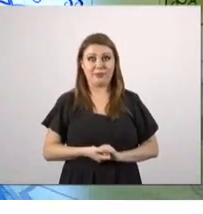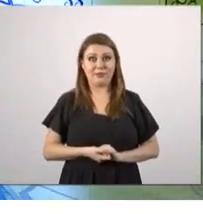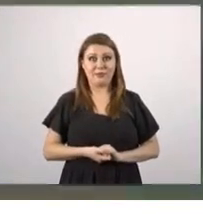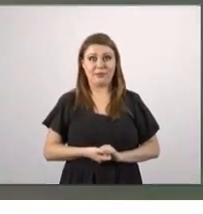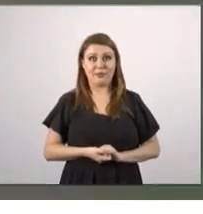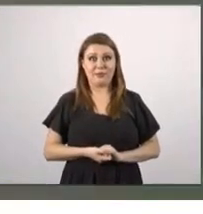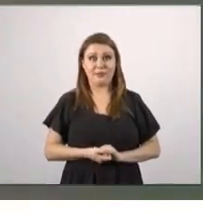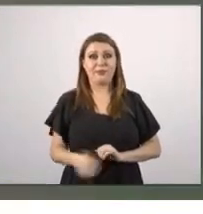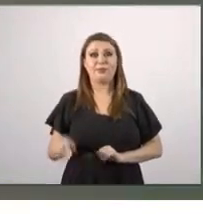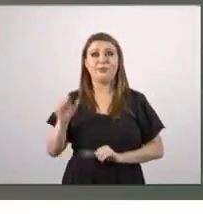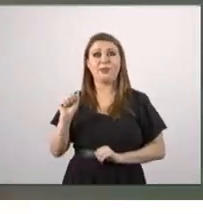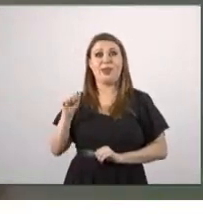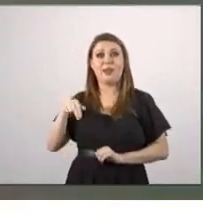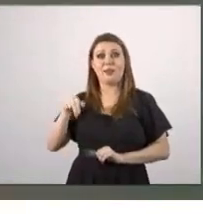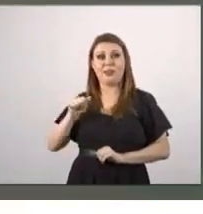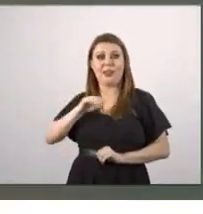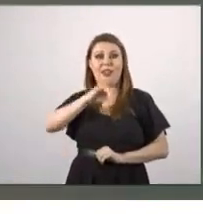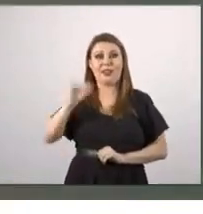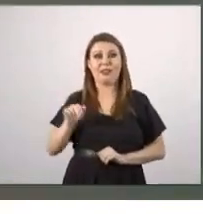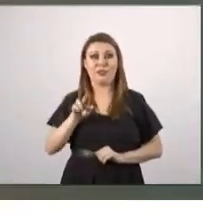Maia.